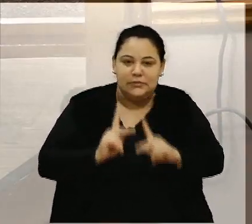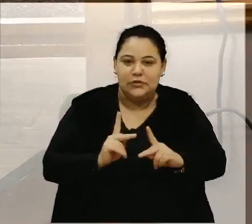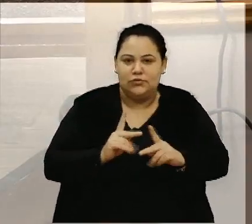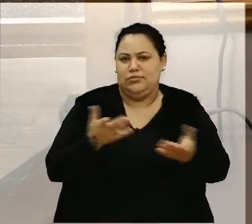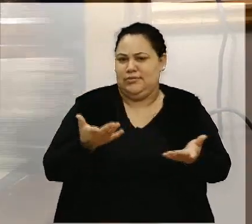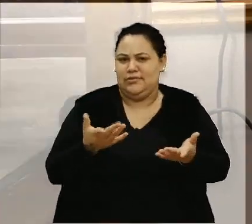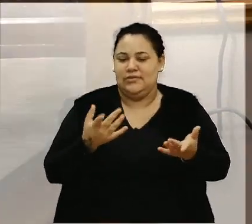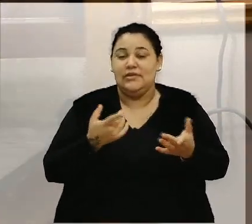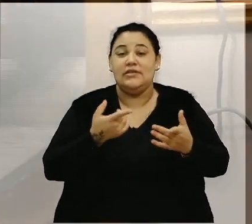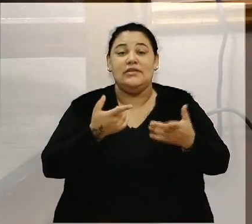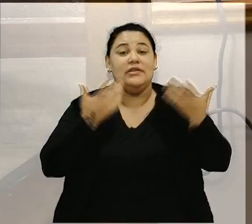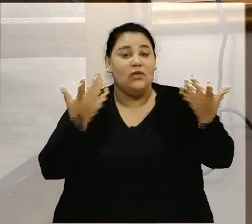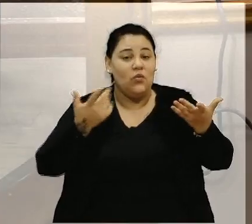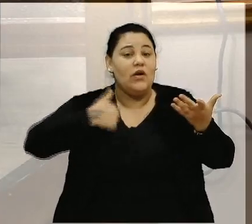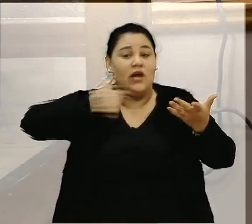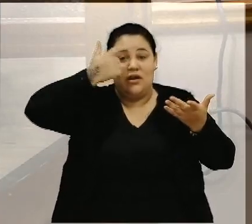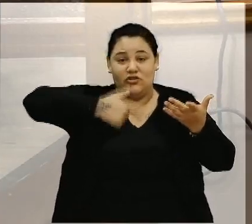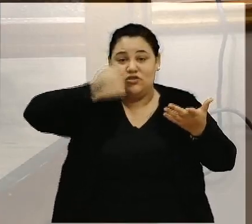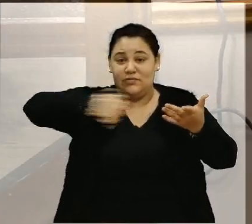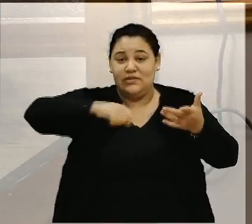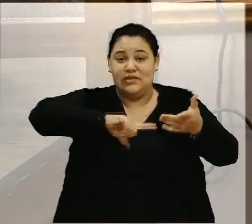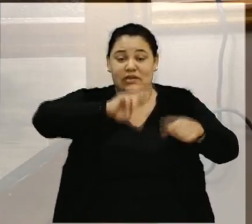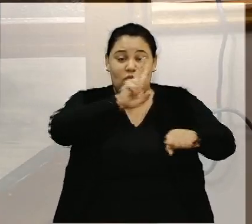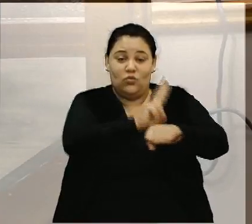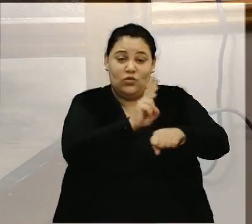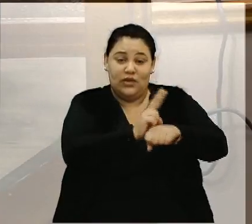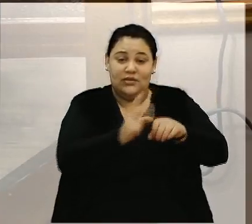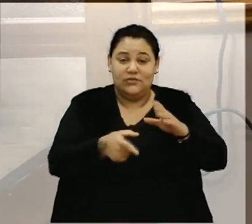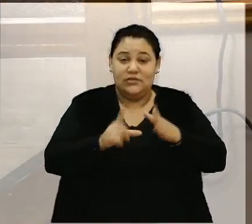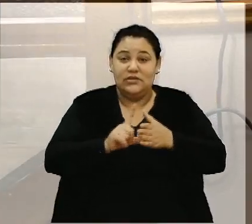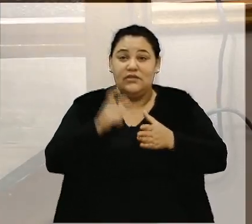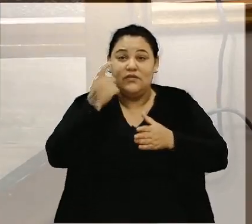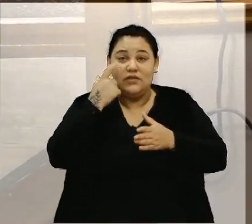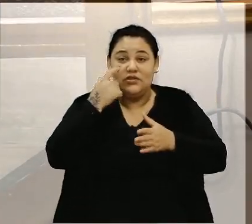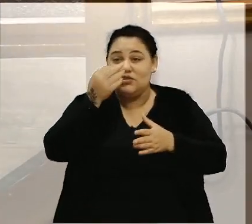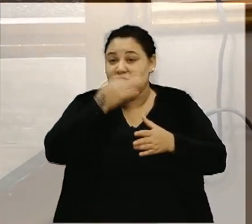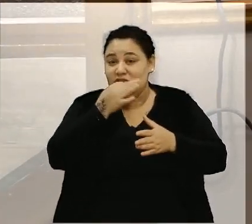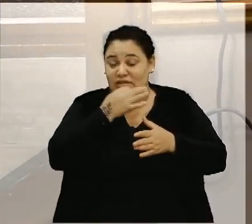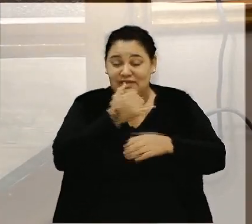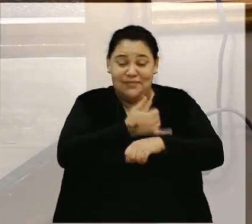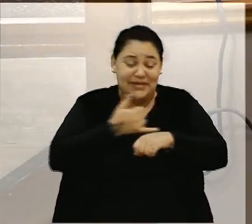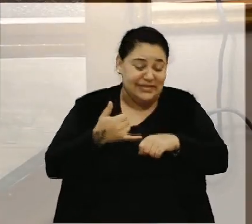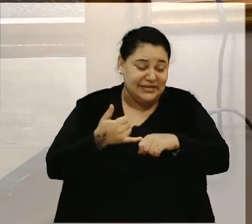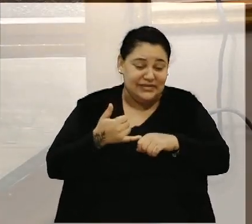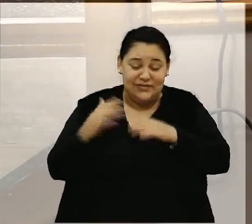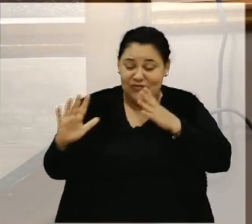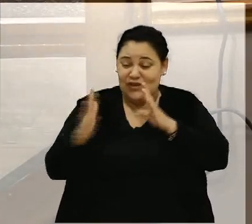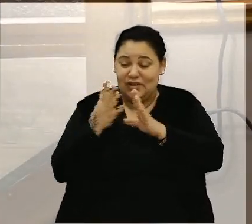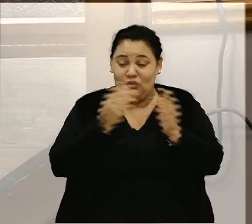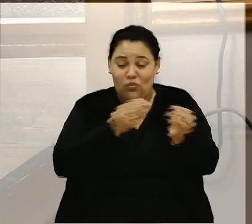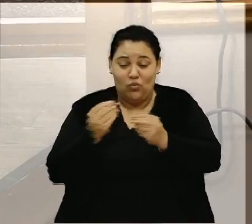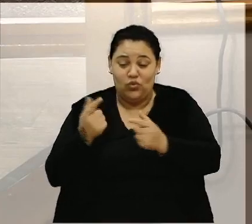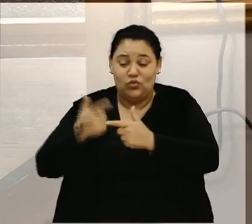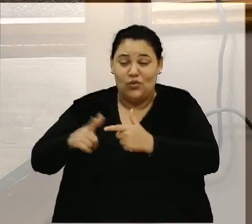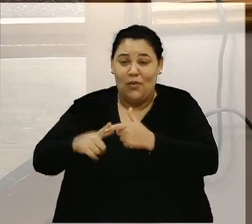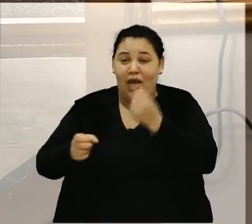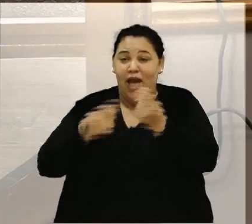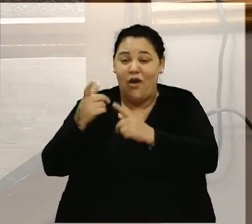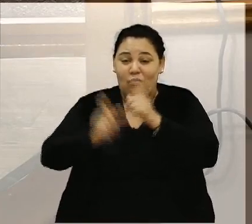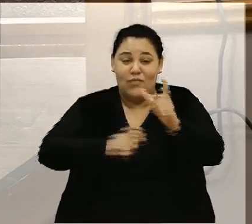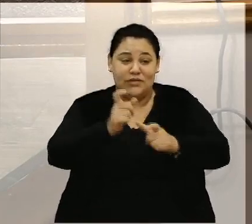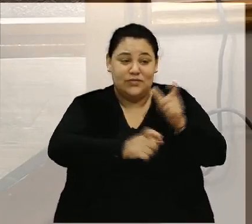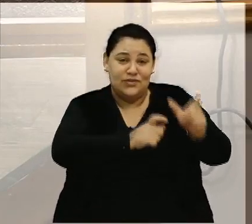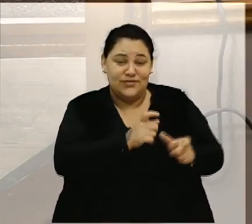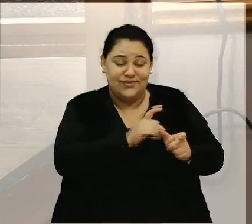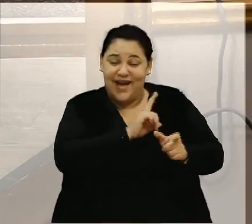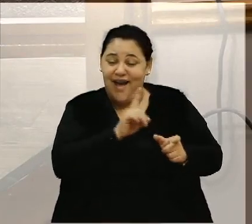gente precisa sempre ter esse cuidado, né? Vejo que Caxias vem passando por sérias dificuldades, talvez algumas pessoas não se